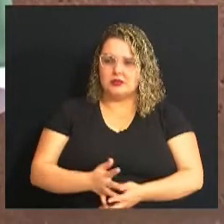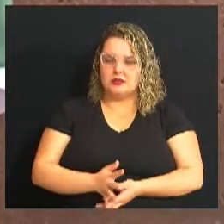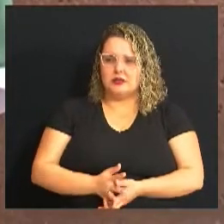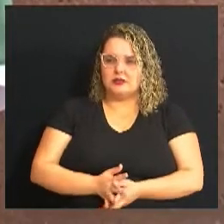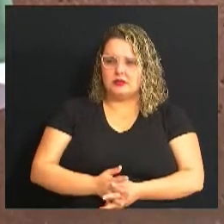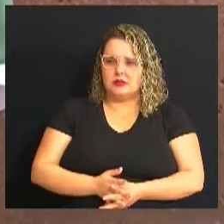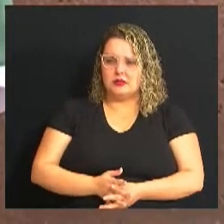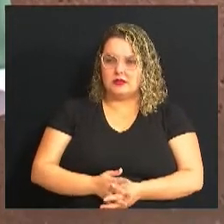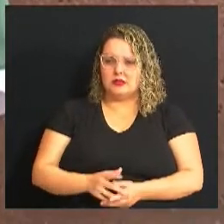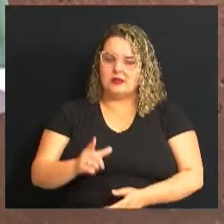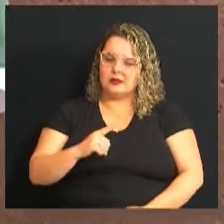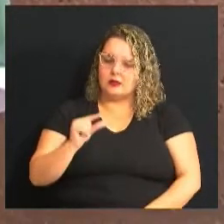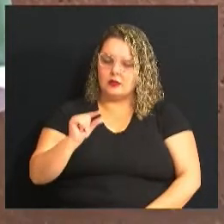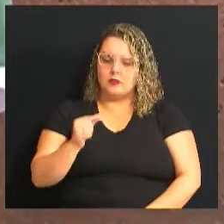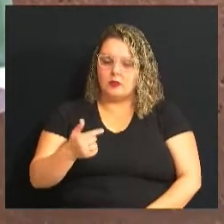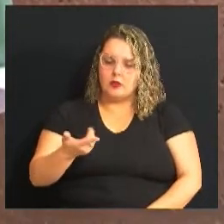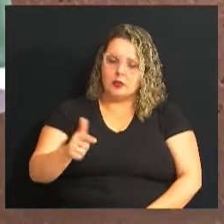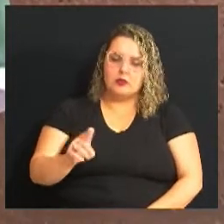um pouco, mas sim.